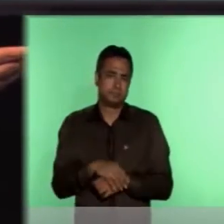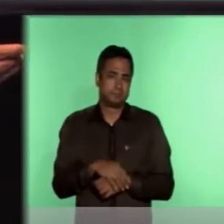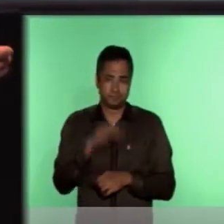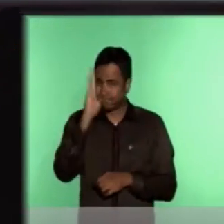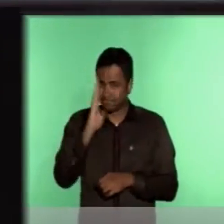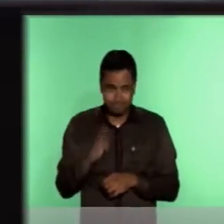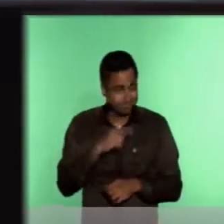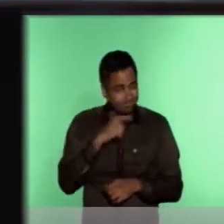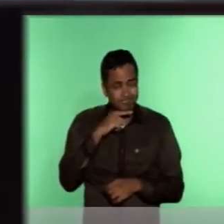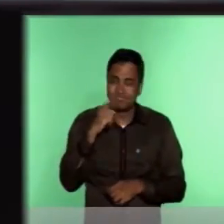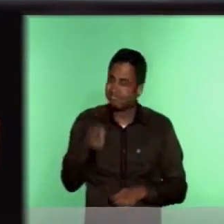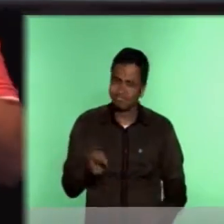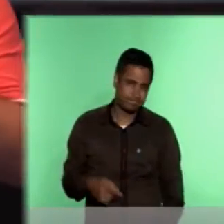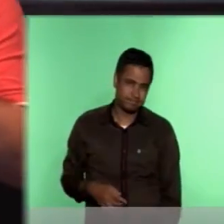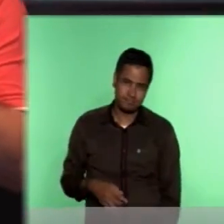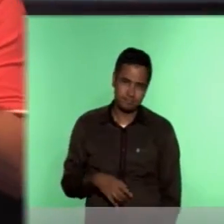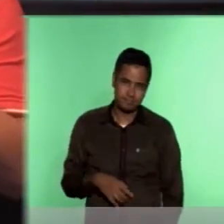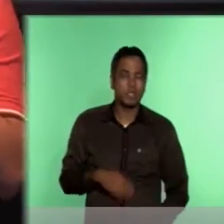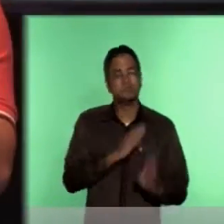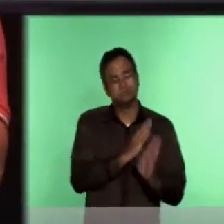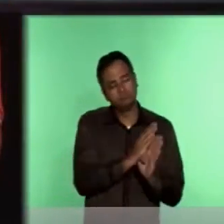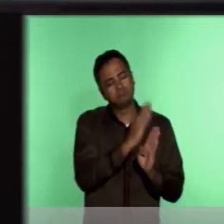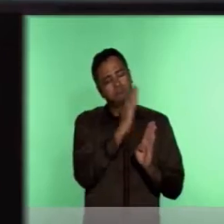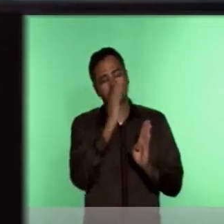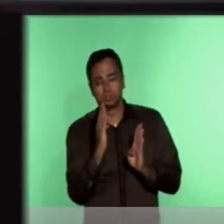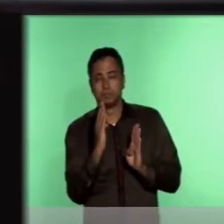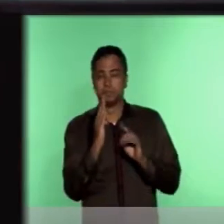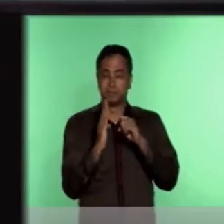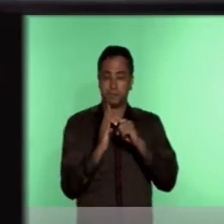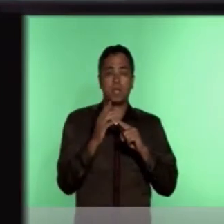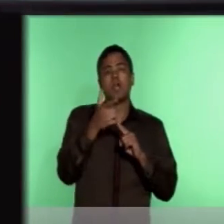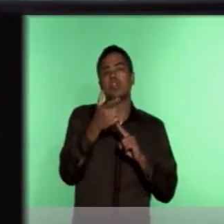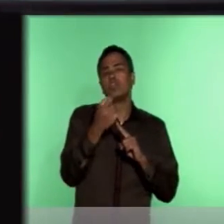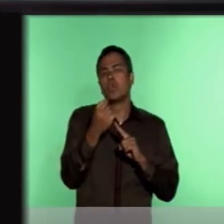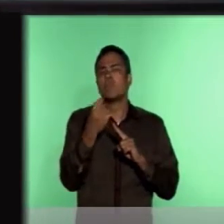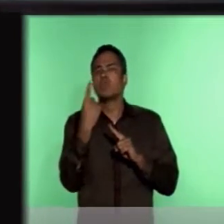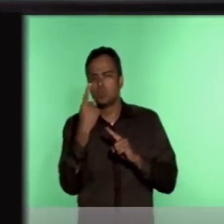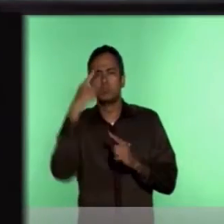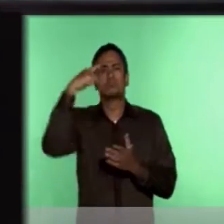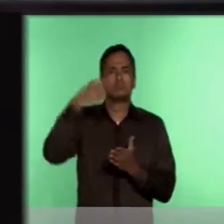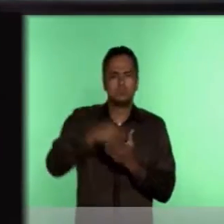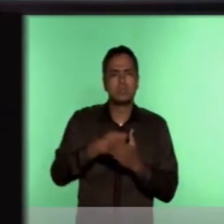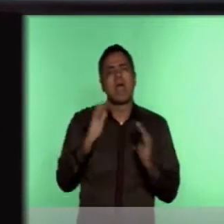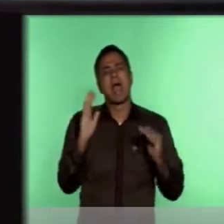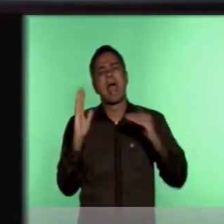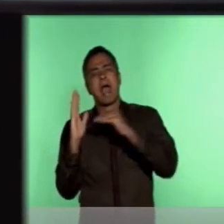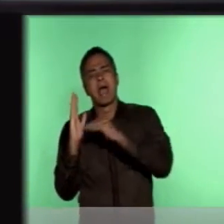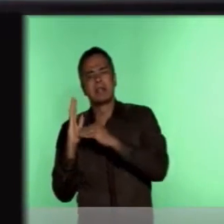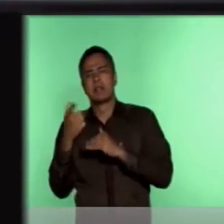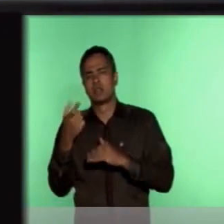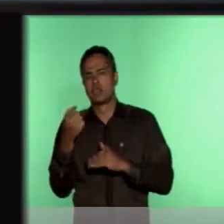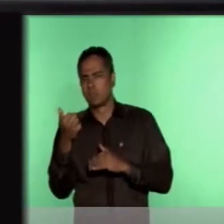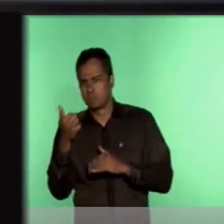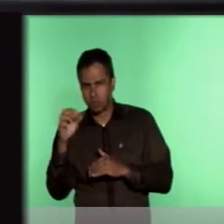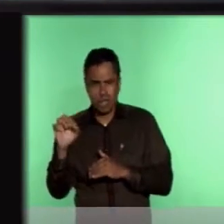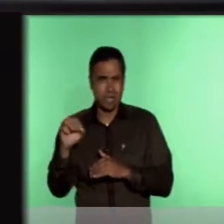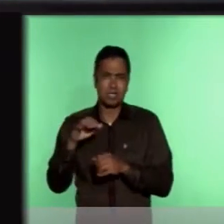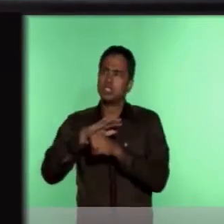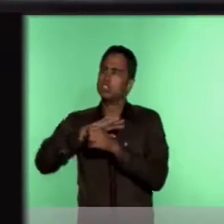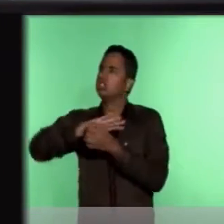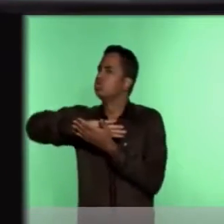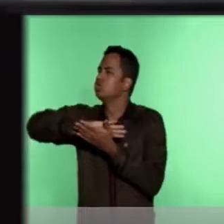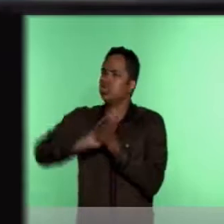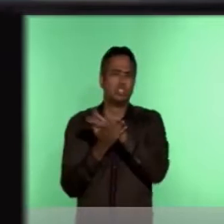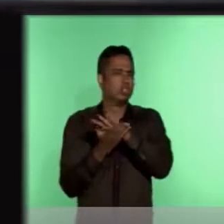Educação passado que em 2010 nós cumpriríamos com essa tarefa. E a tarefa era erradicar o analfabetismo,